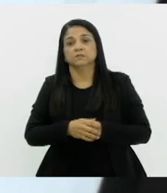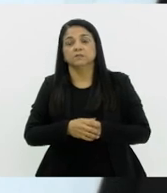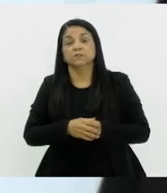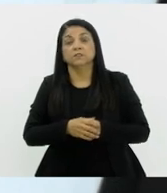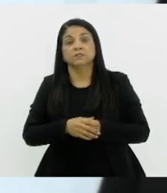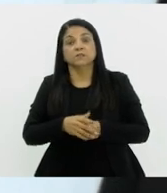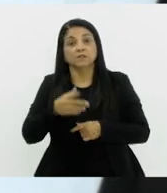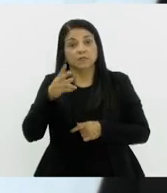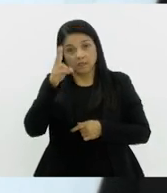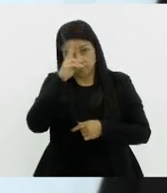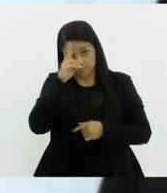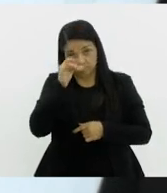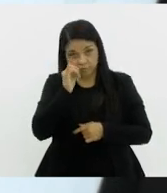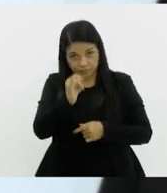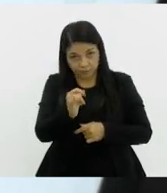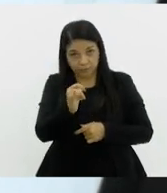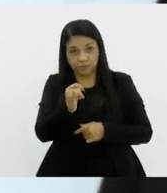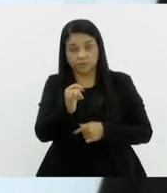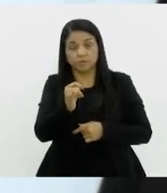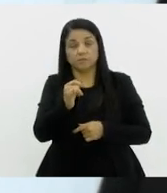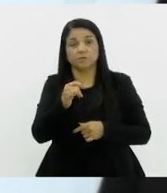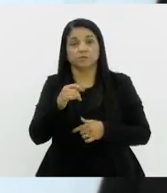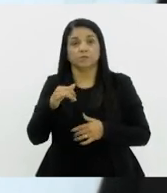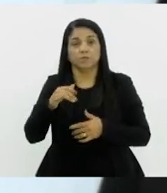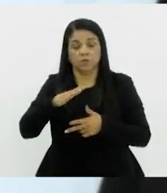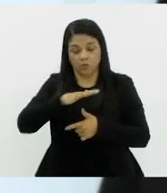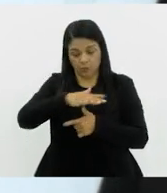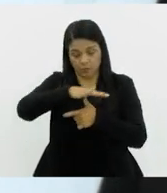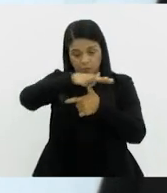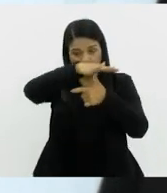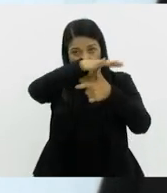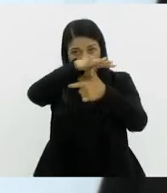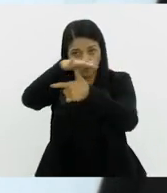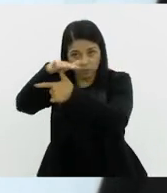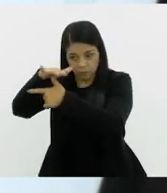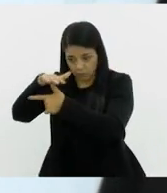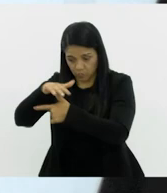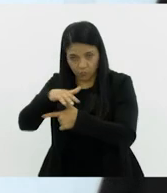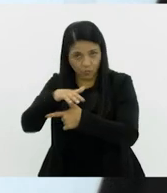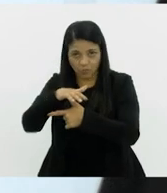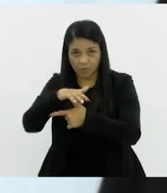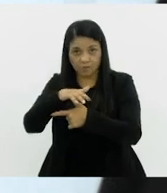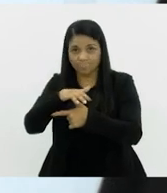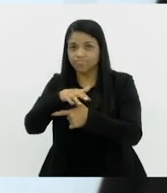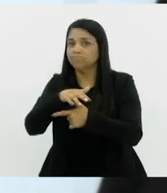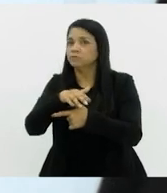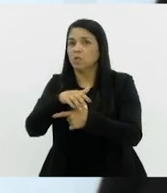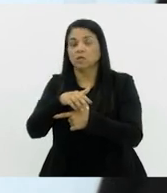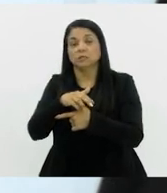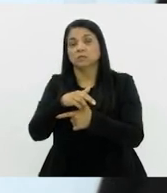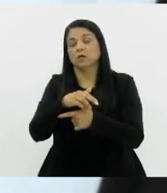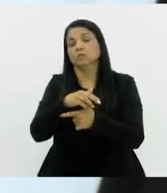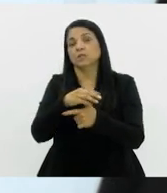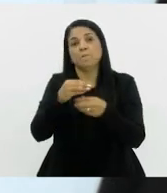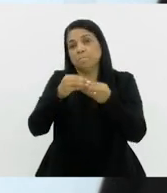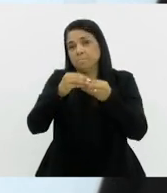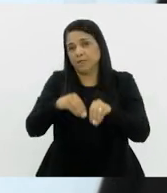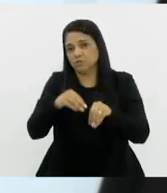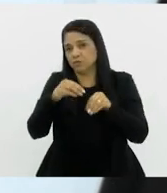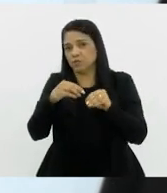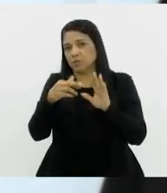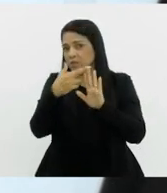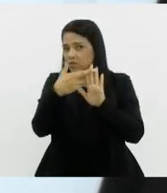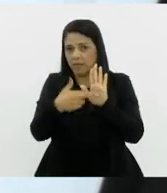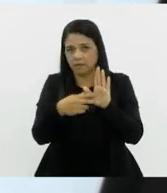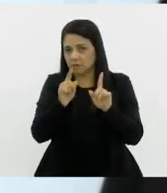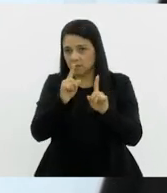vezes que, eventualmente, nós, aviadores, passamos ali por cima, não estamos em descumprimento de uma legislação aeronáutica. Há uma rota que